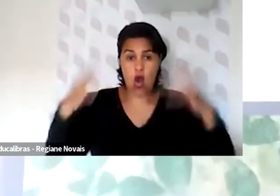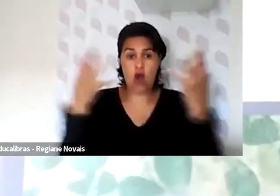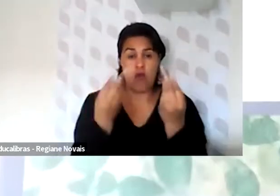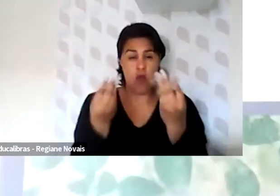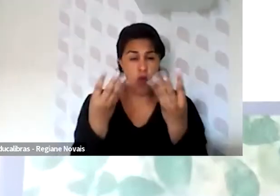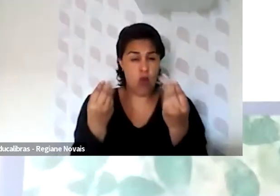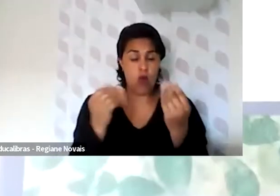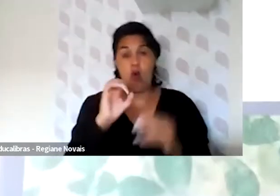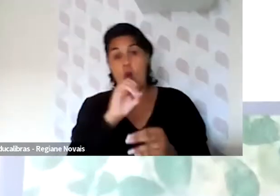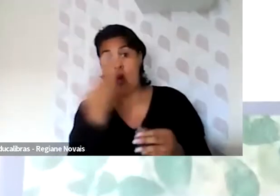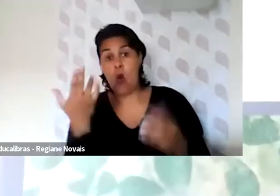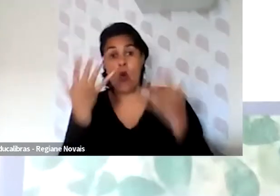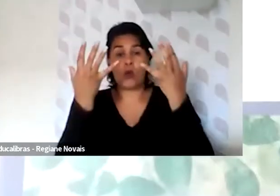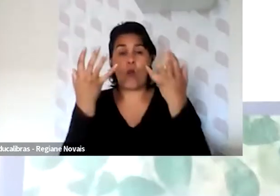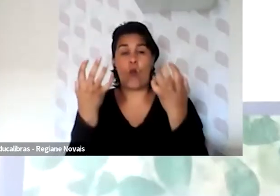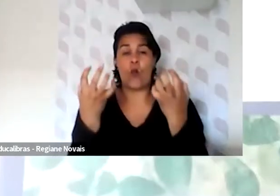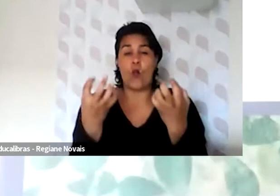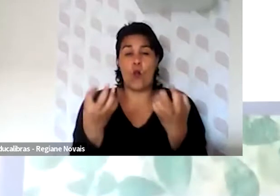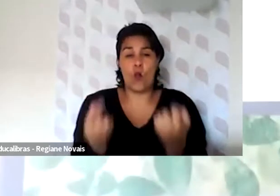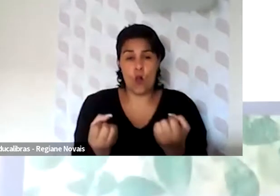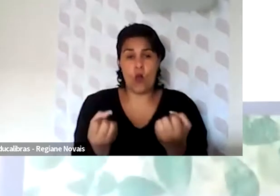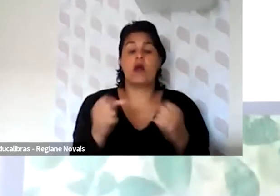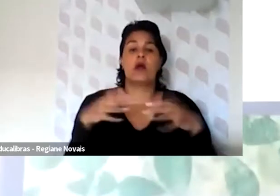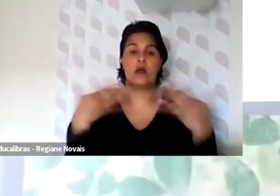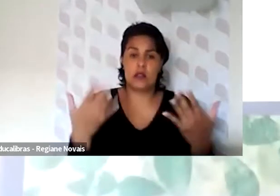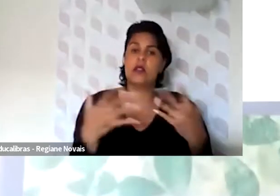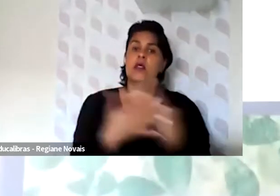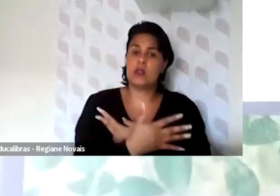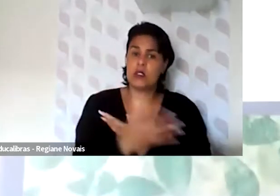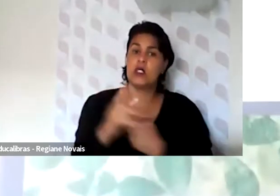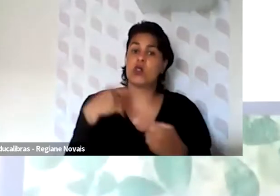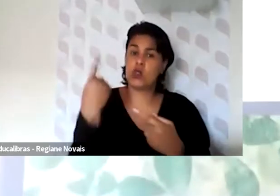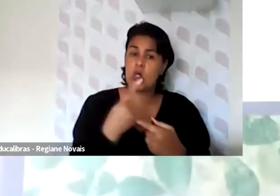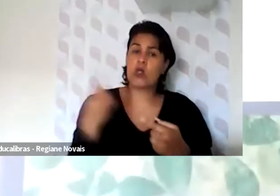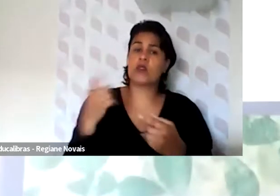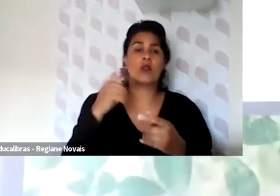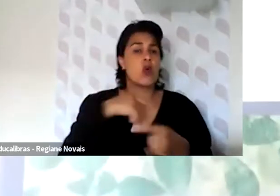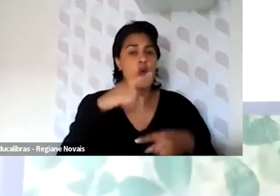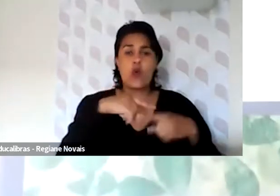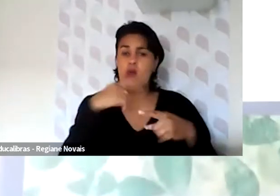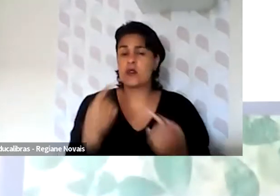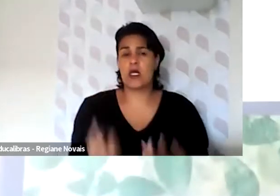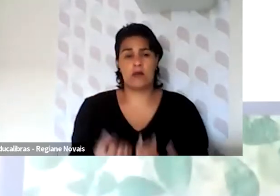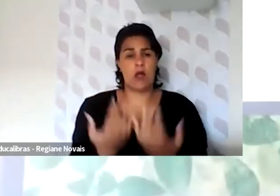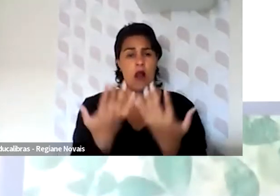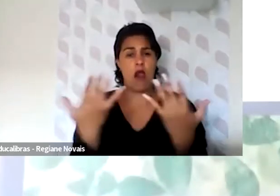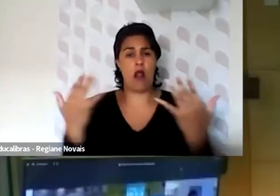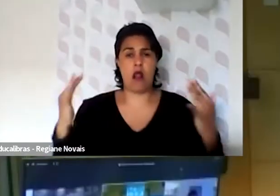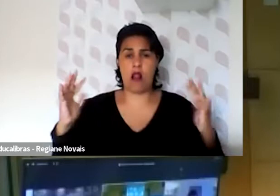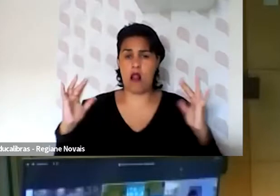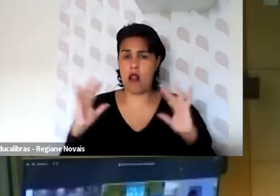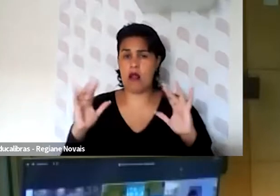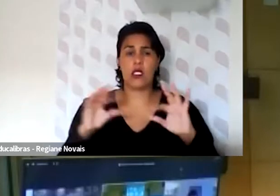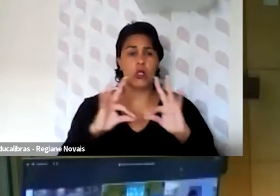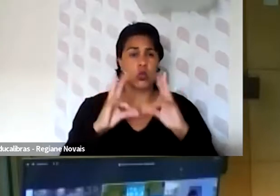chove demais. A nossa caça vem sumindo, as nossas plantações já não crescem como antes.